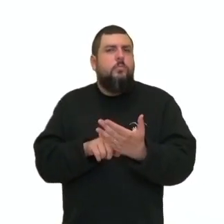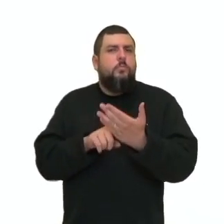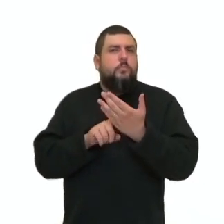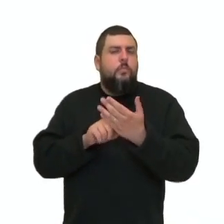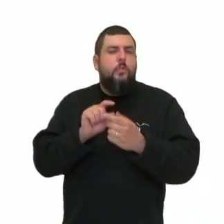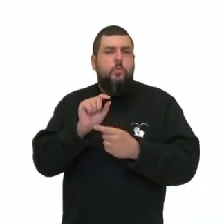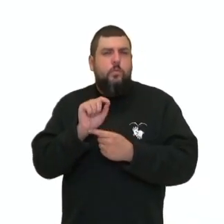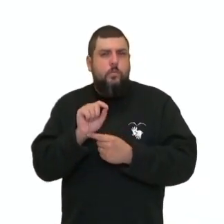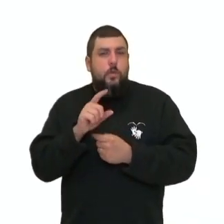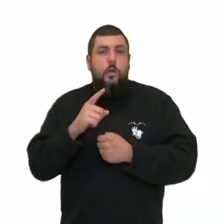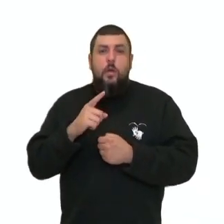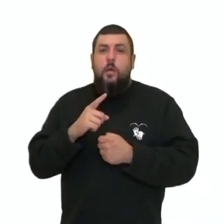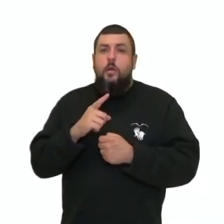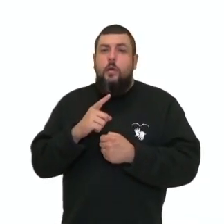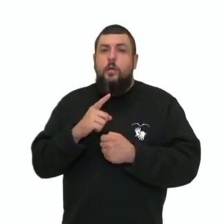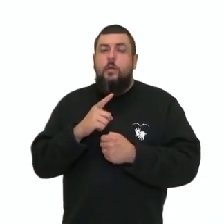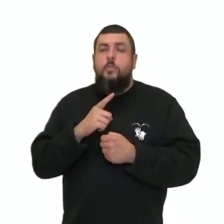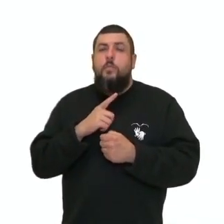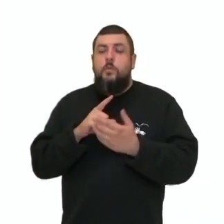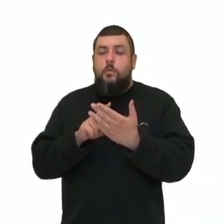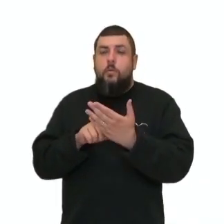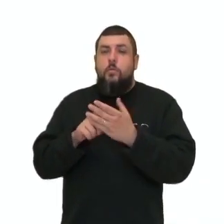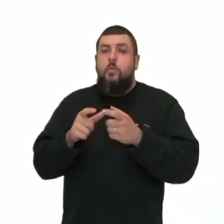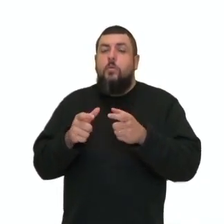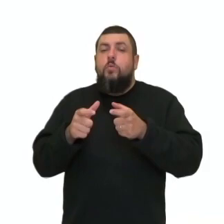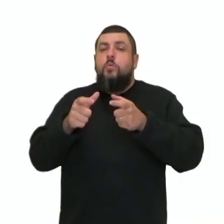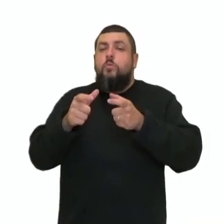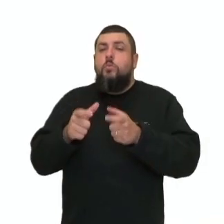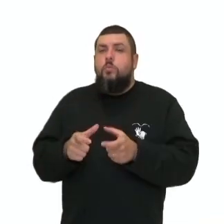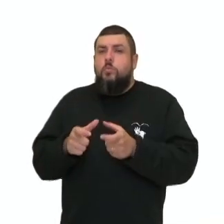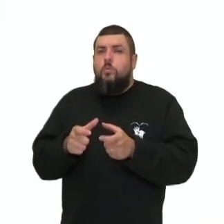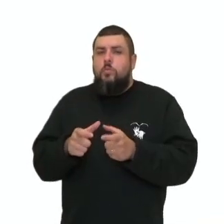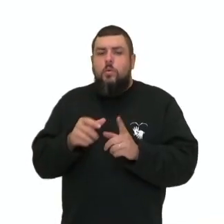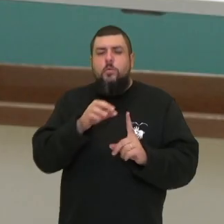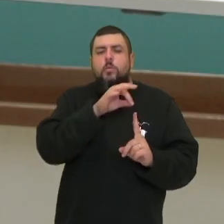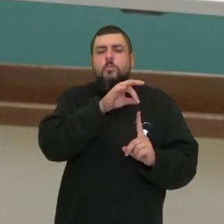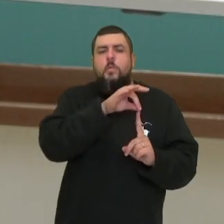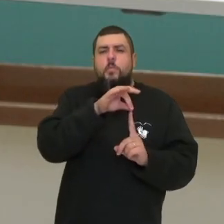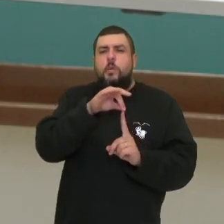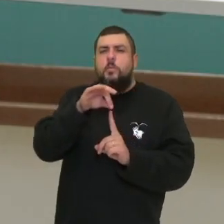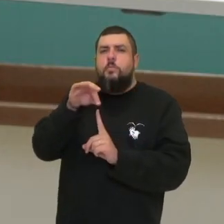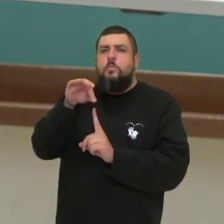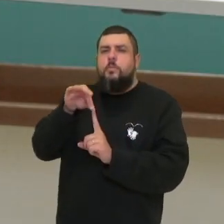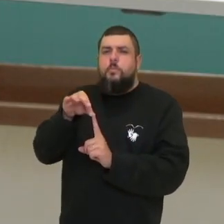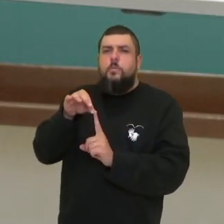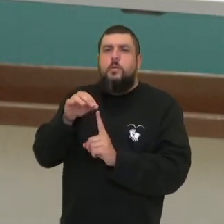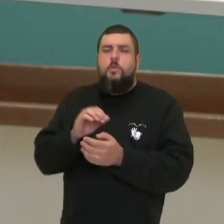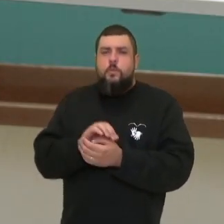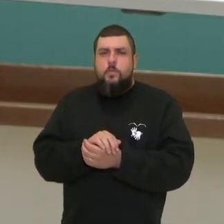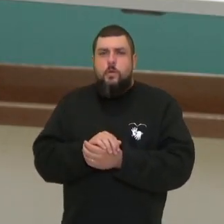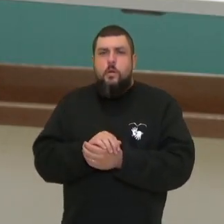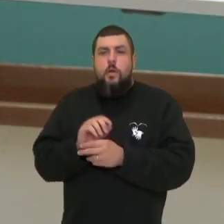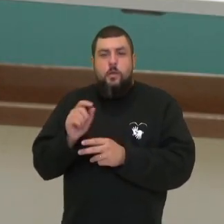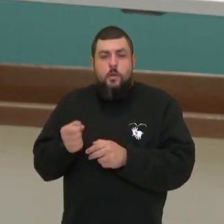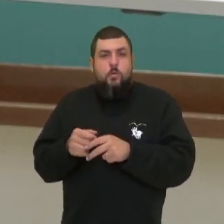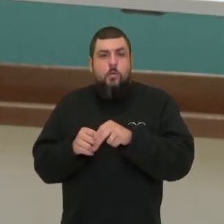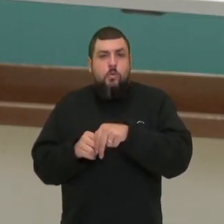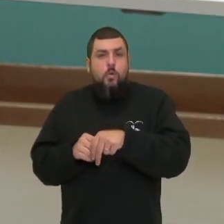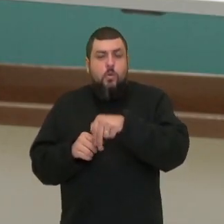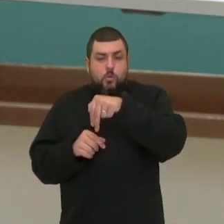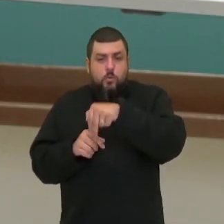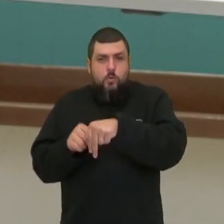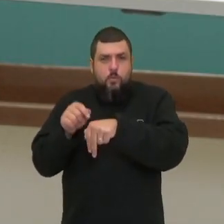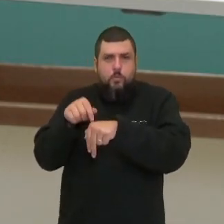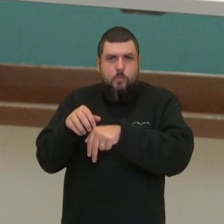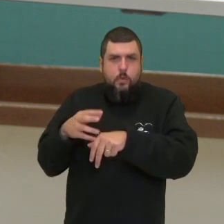Indica a posição do elemento na sequência. Então, o índice N representa a posição